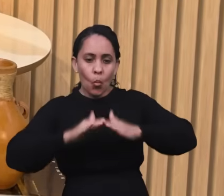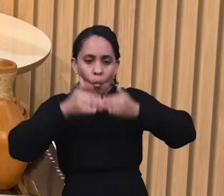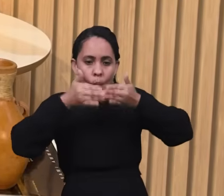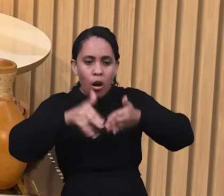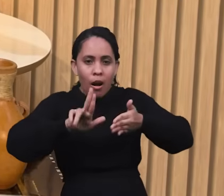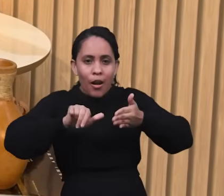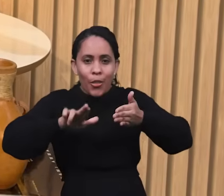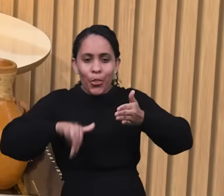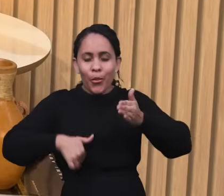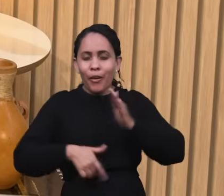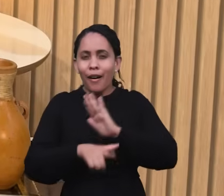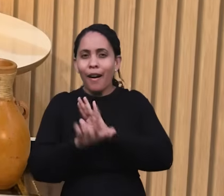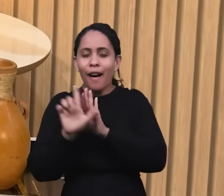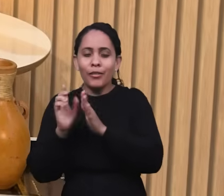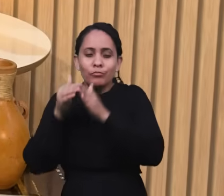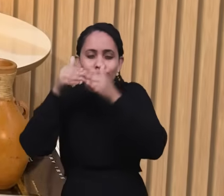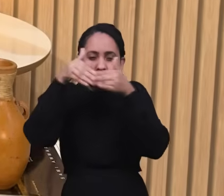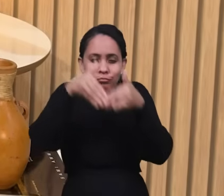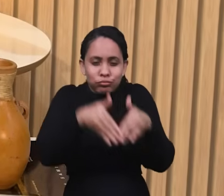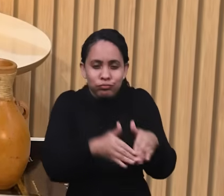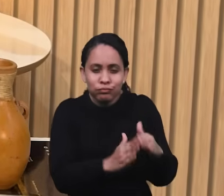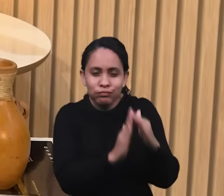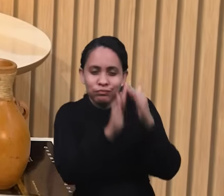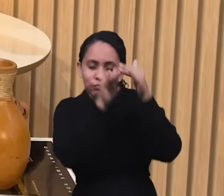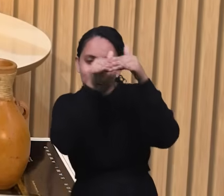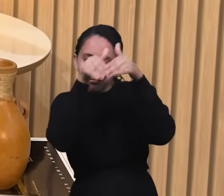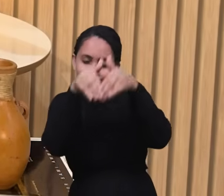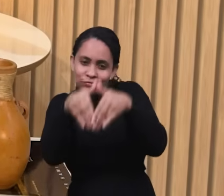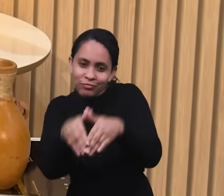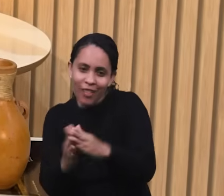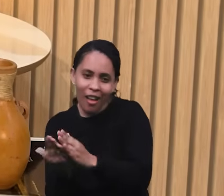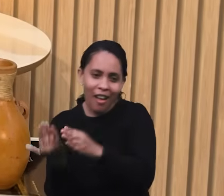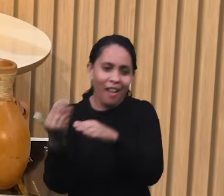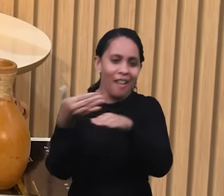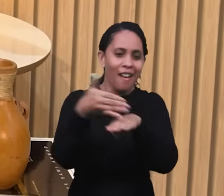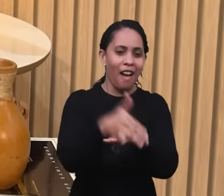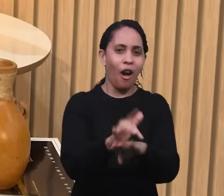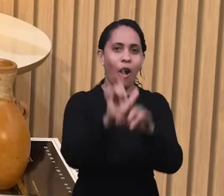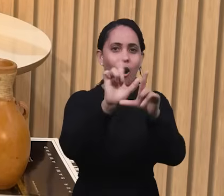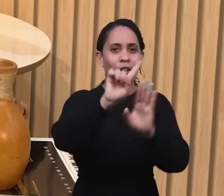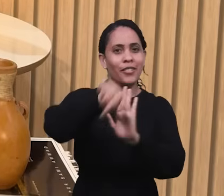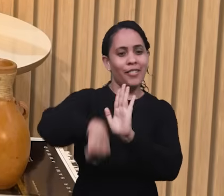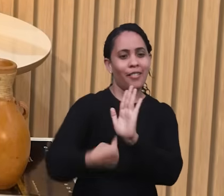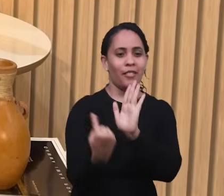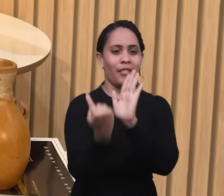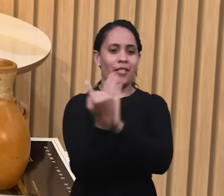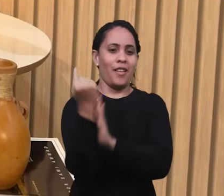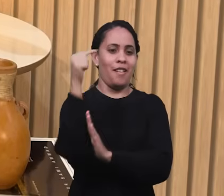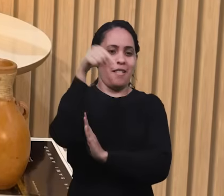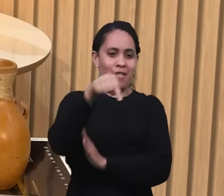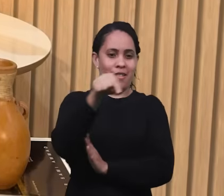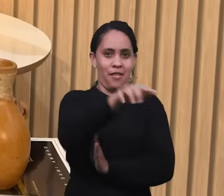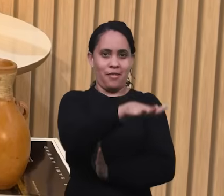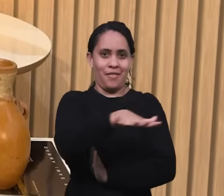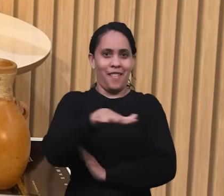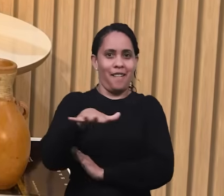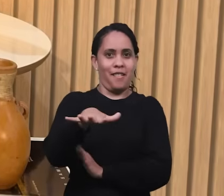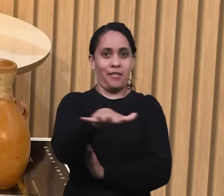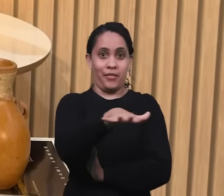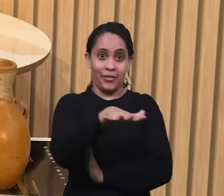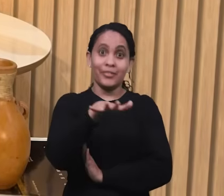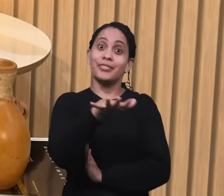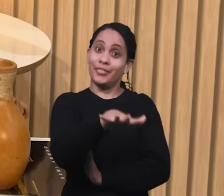indo ainda além da Taprobana. Taprobana é o antigo Ceilão, é o moderno Sri